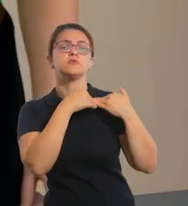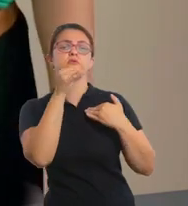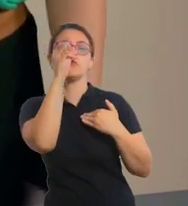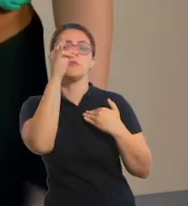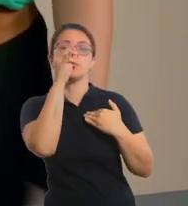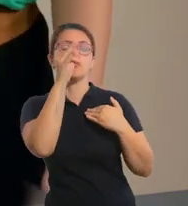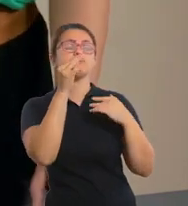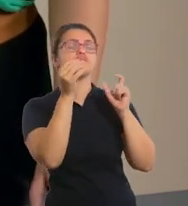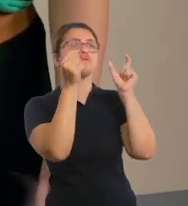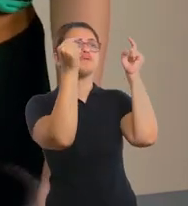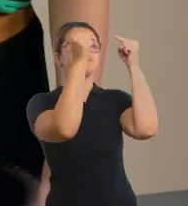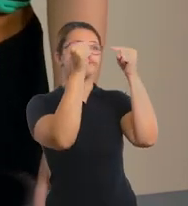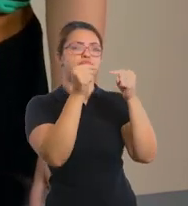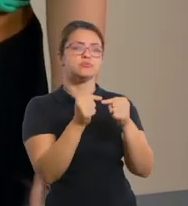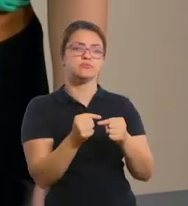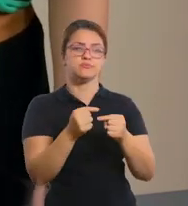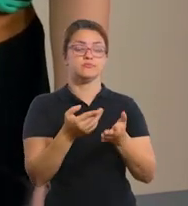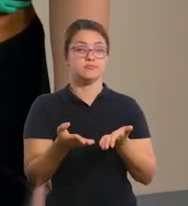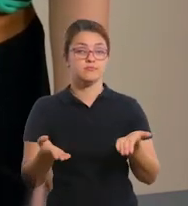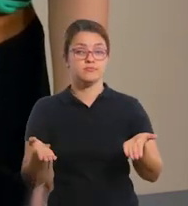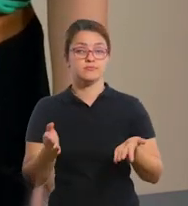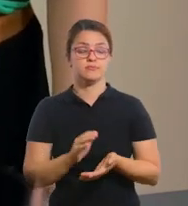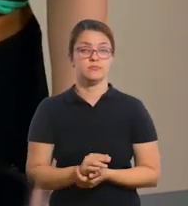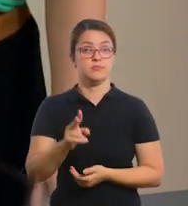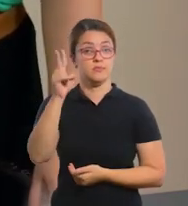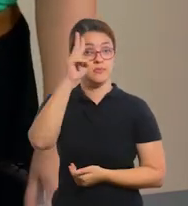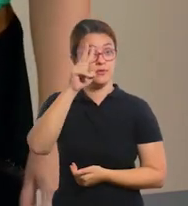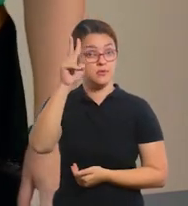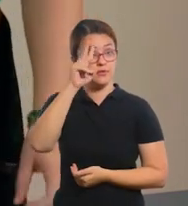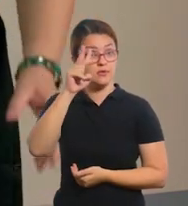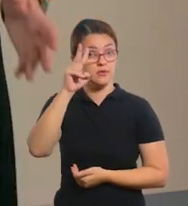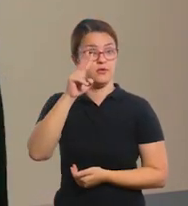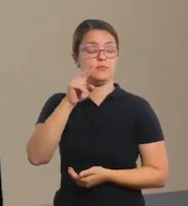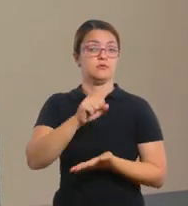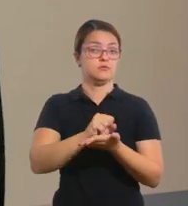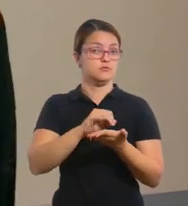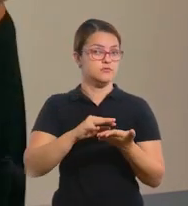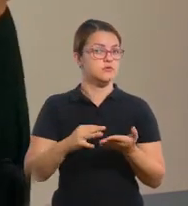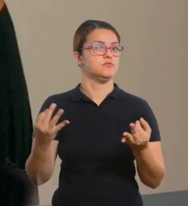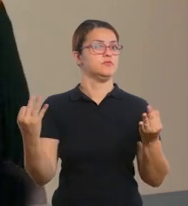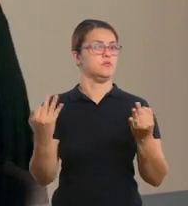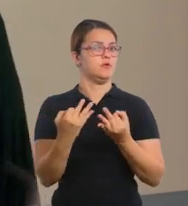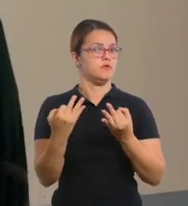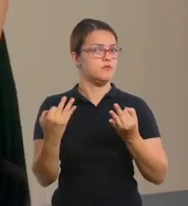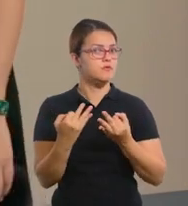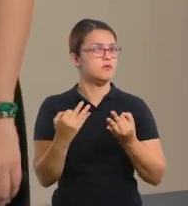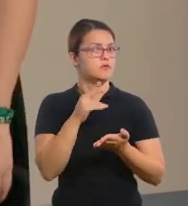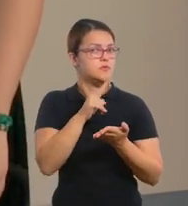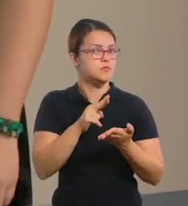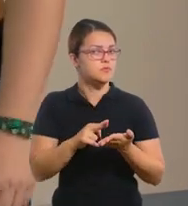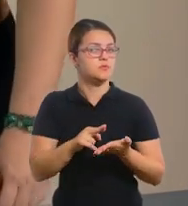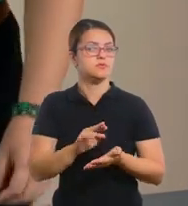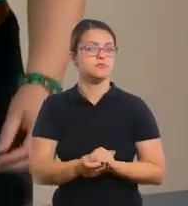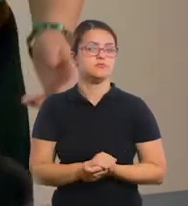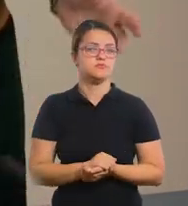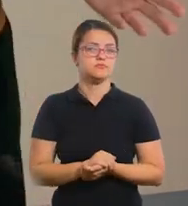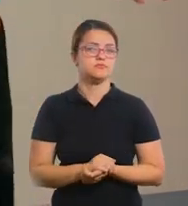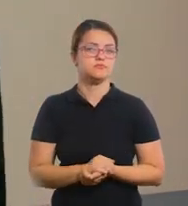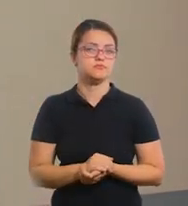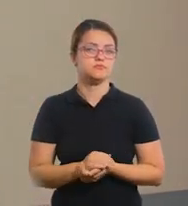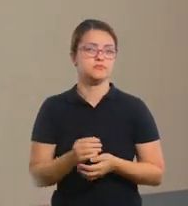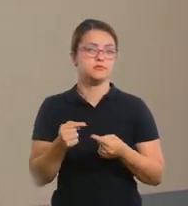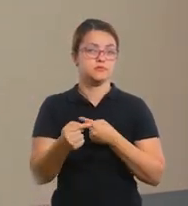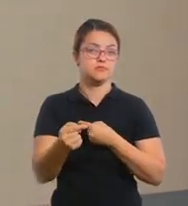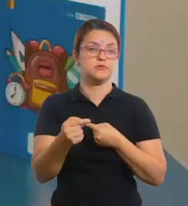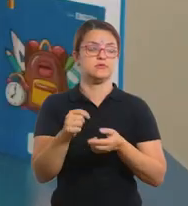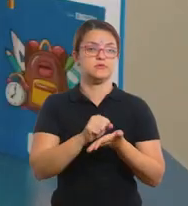falando a função dela tá bom é isso pessoal não esqueça de caprichar em todos os atividades e